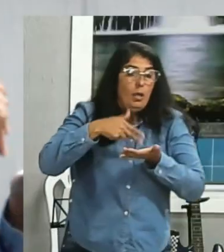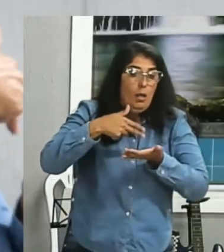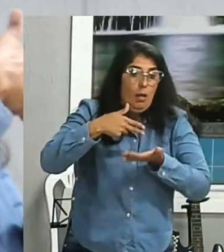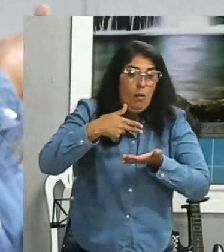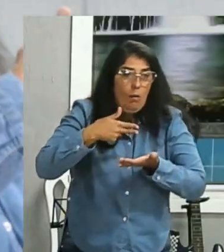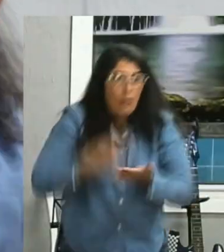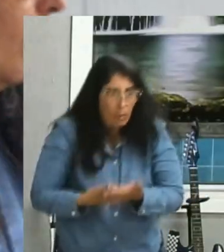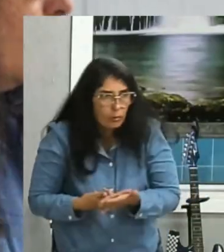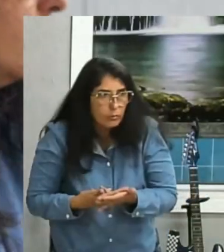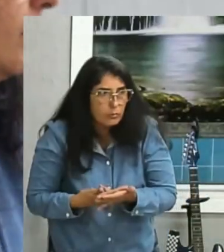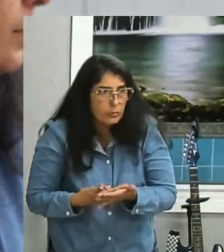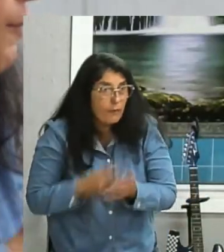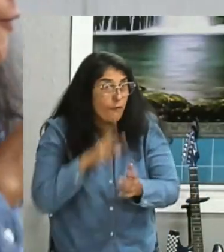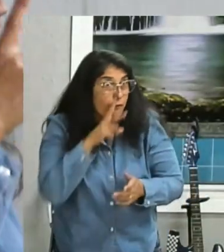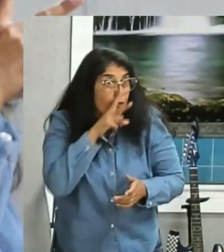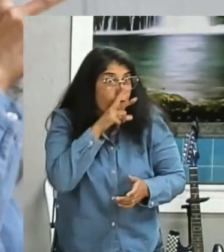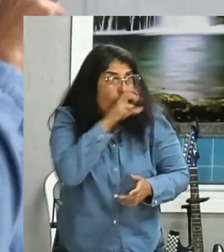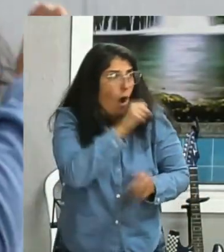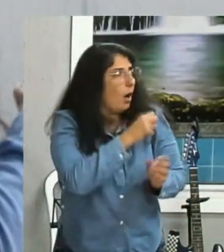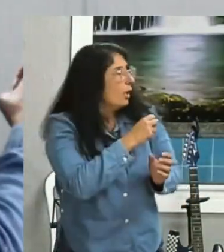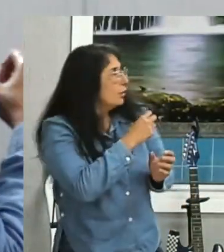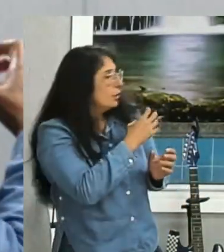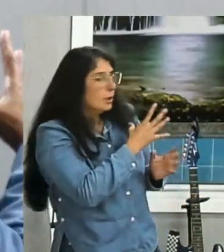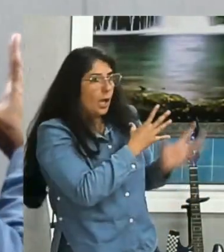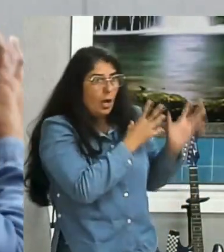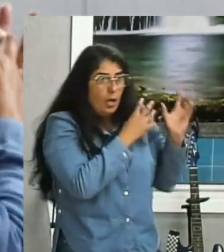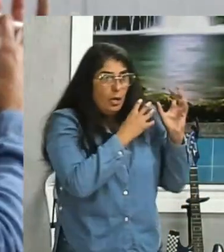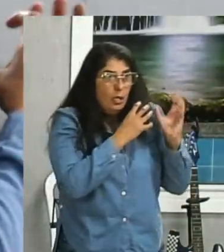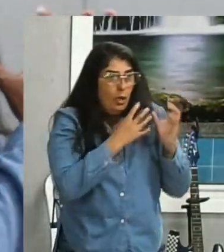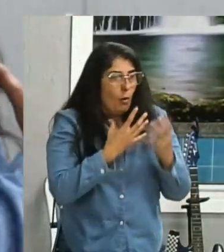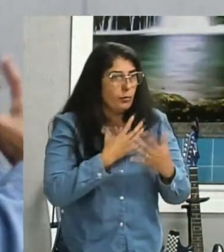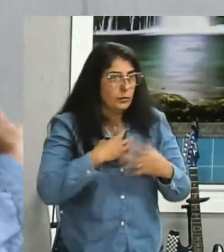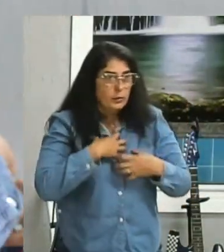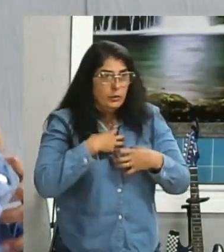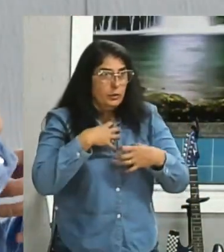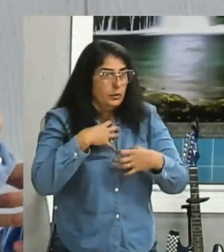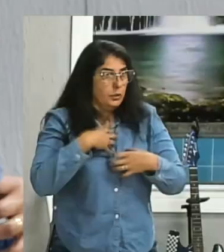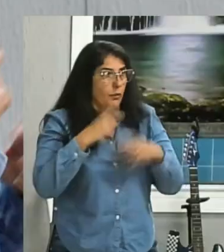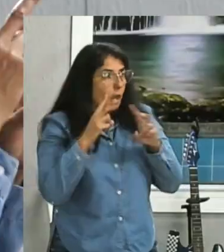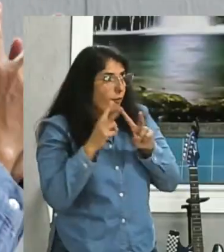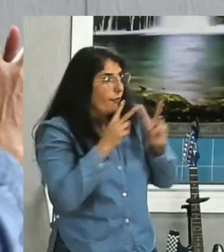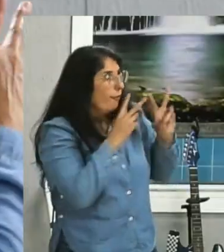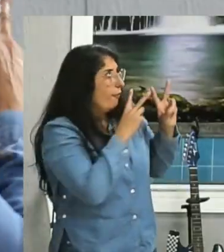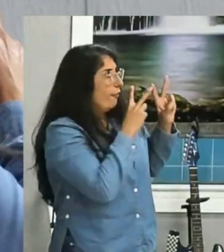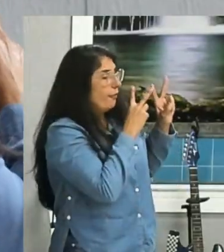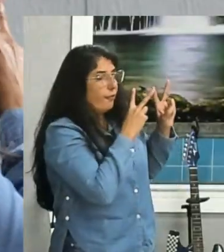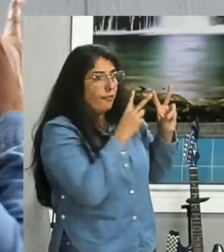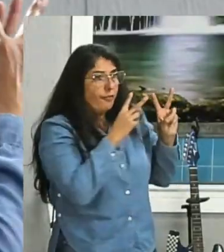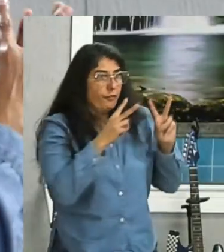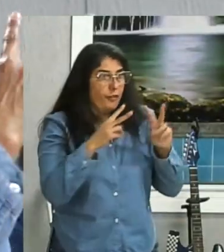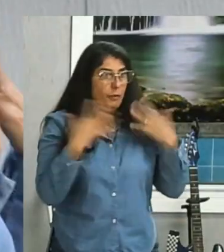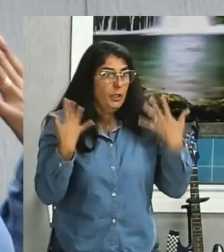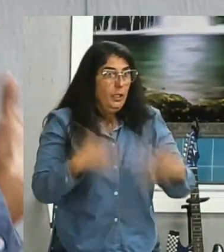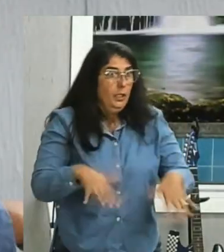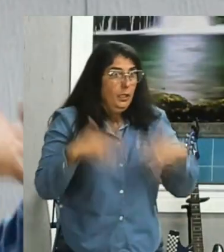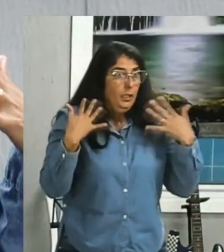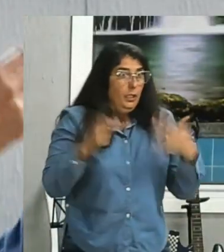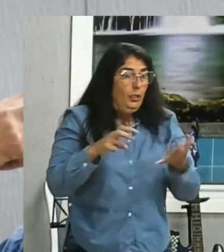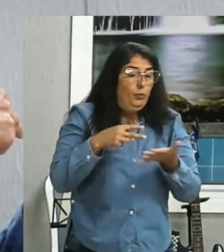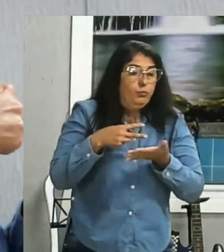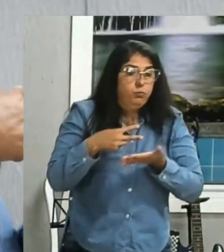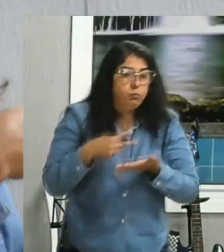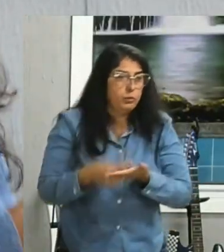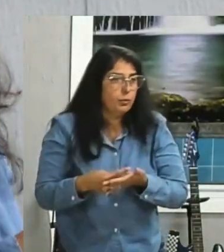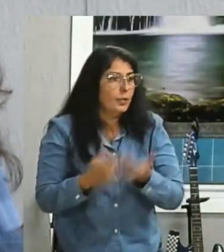coisas juntas, não tem problema. Quando João teve aquela visão, ele teve a mesma reação de